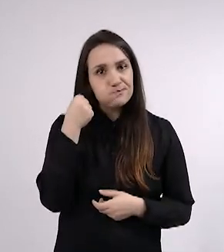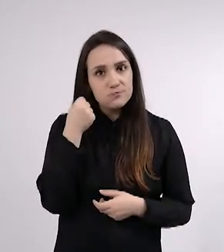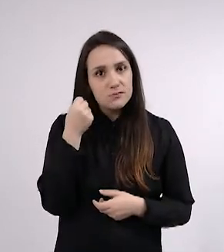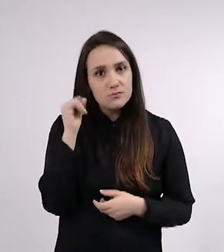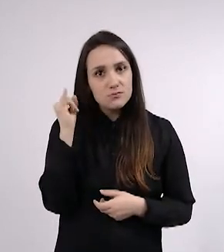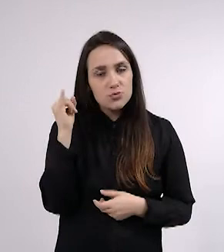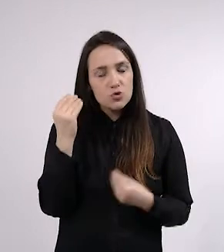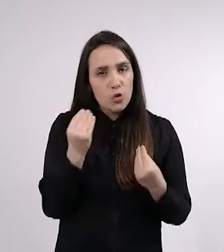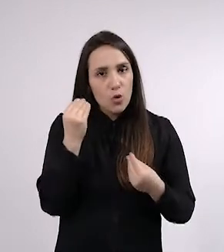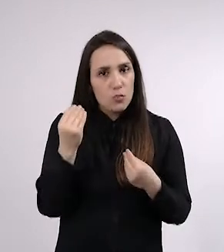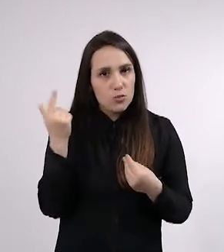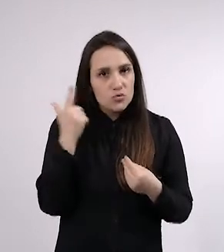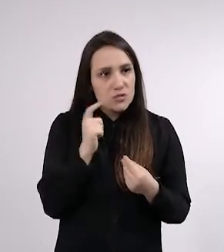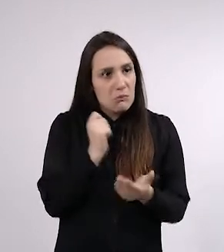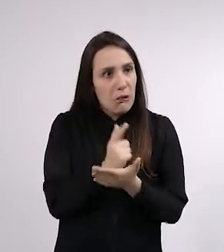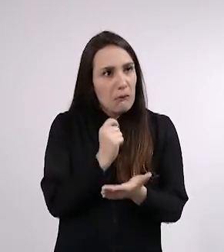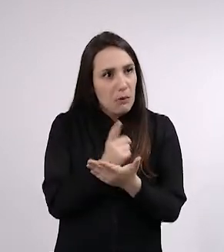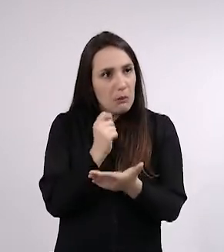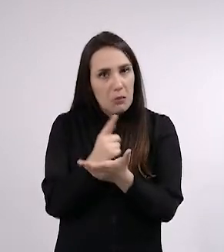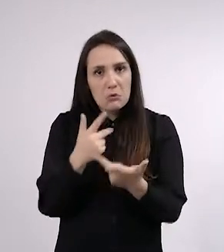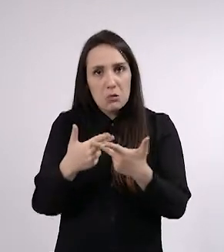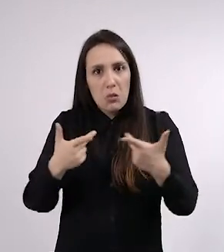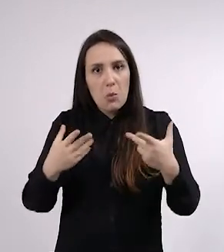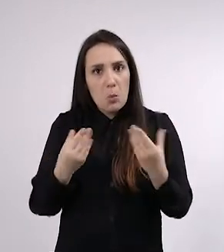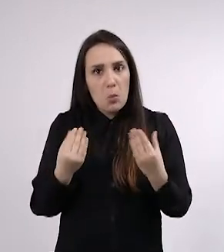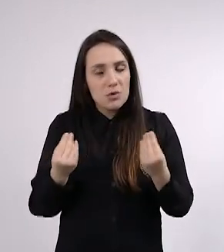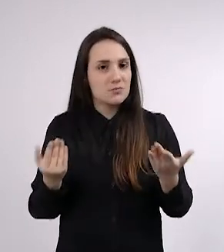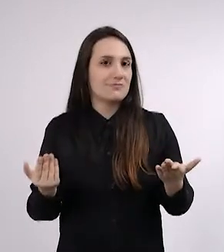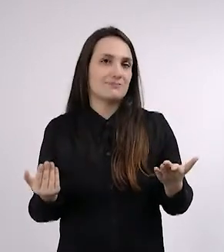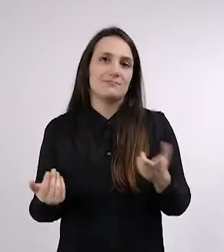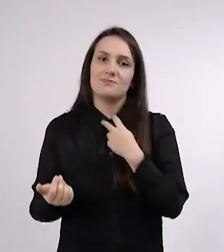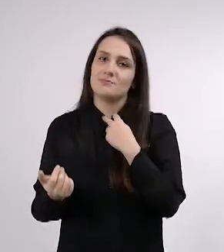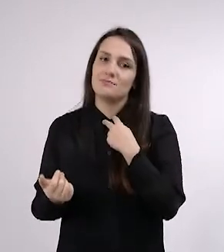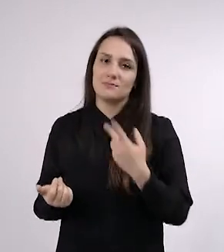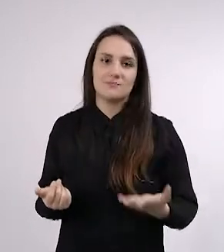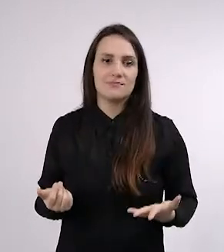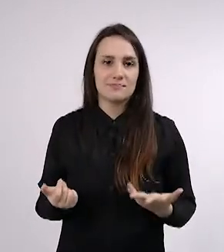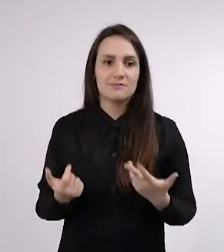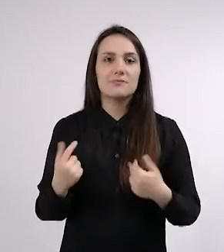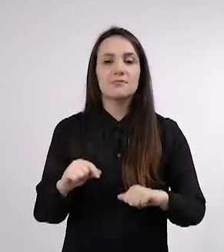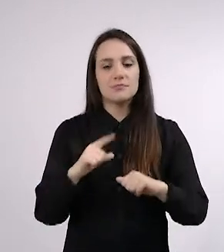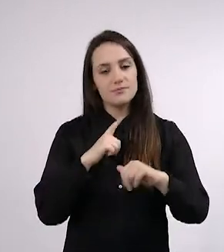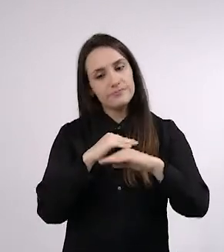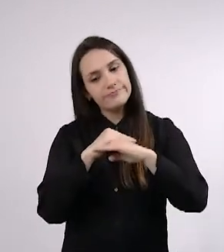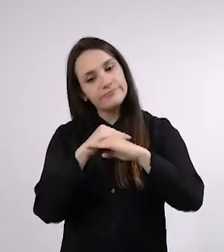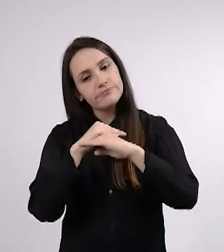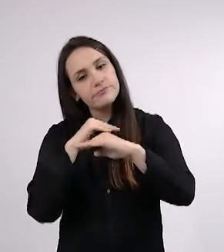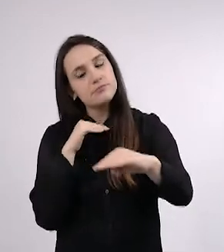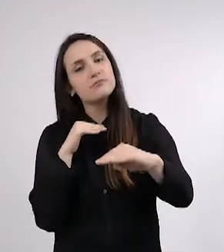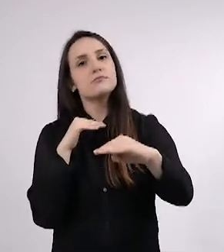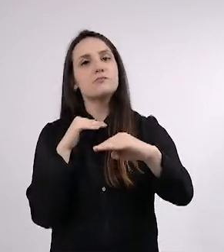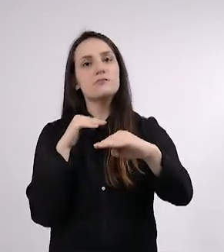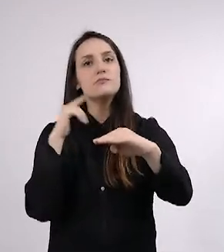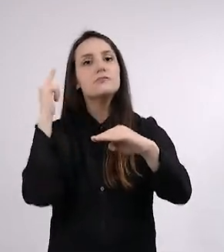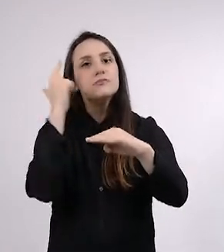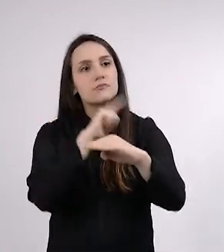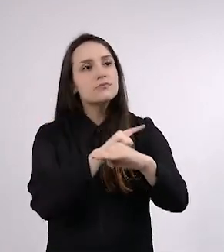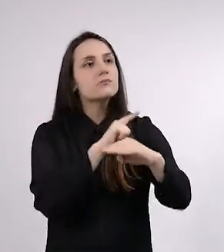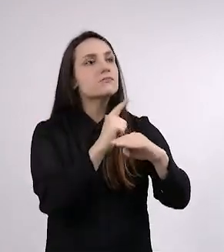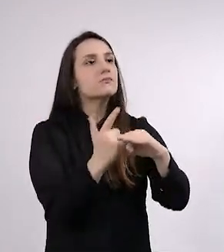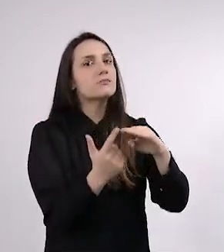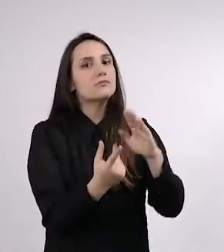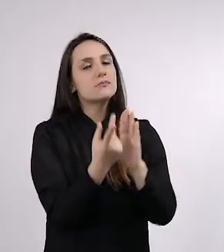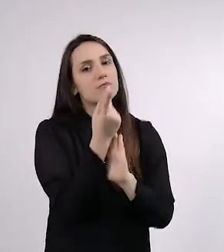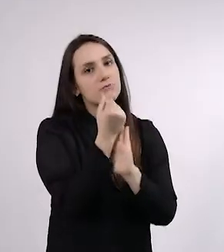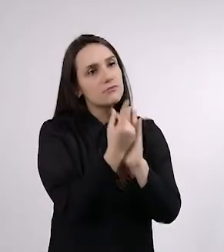de endividamento você tem. Então essa ajuda do governo federal, ela vem para poder dar uma estabilidade, para poder a gente conseguir pagar a conta,